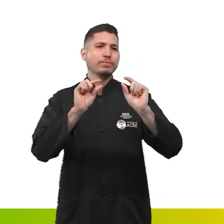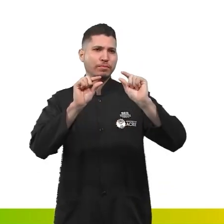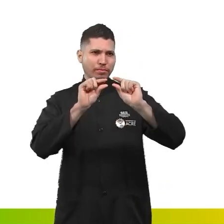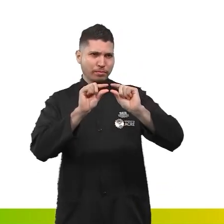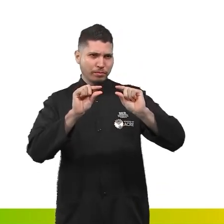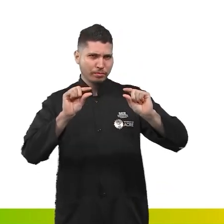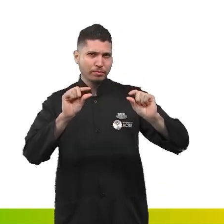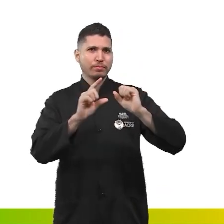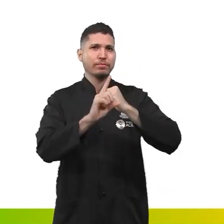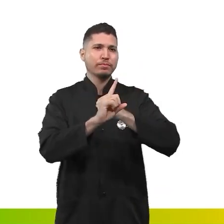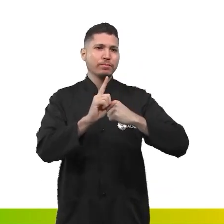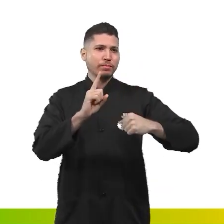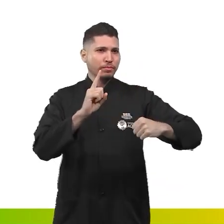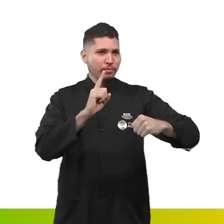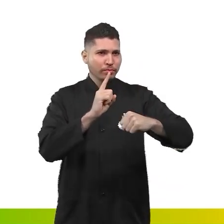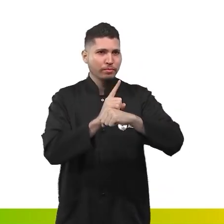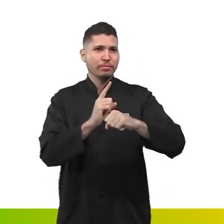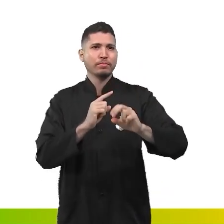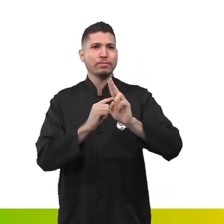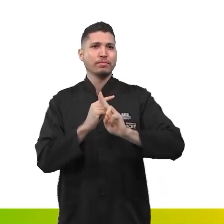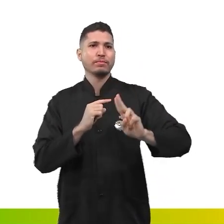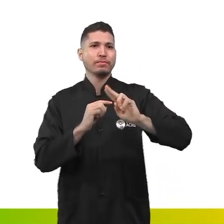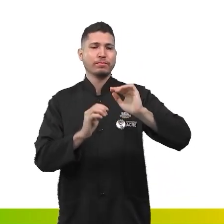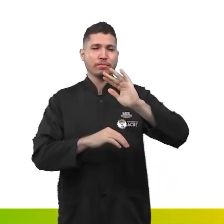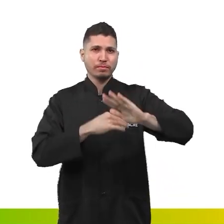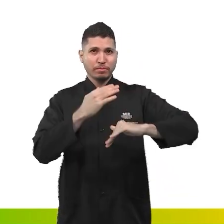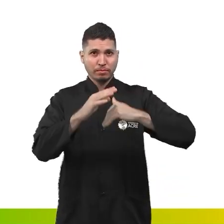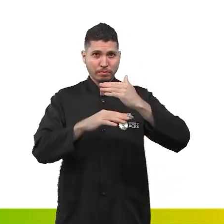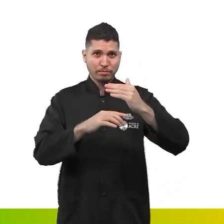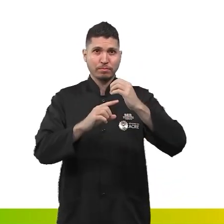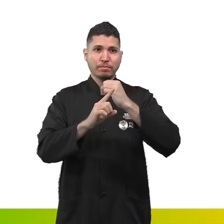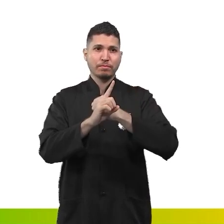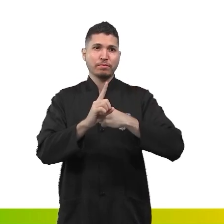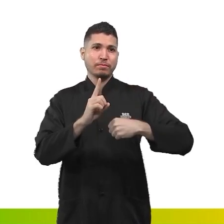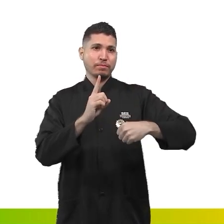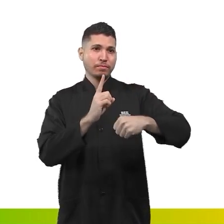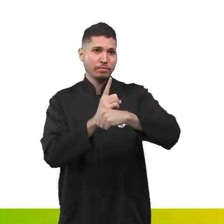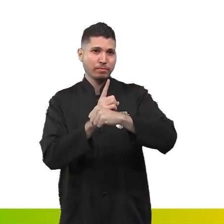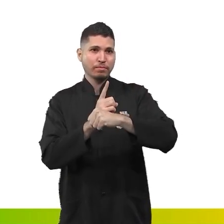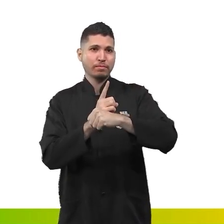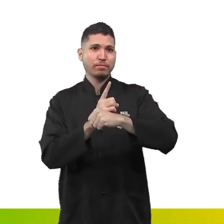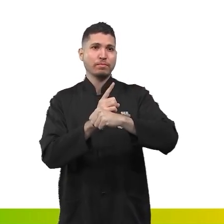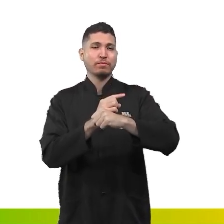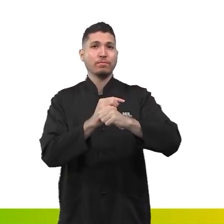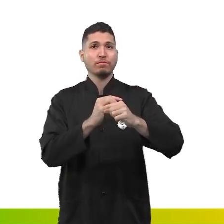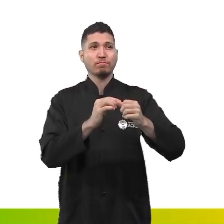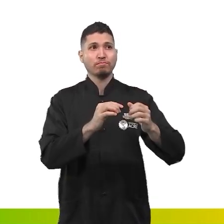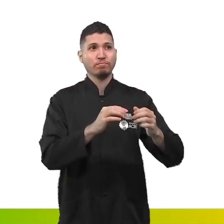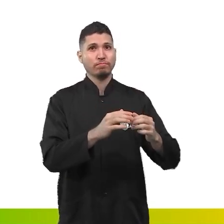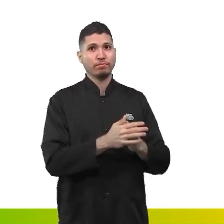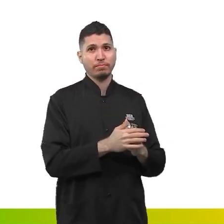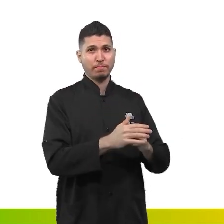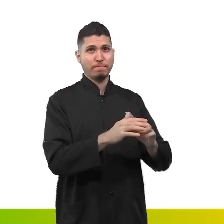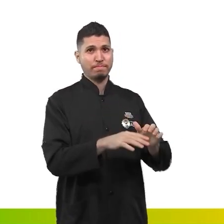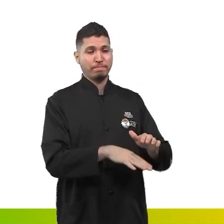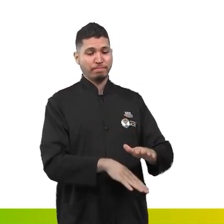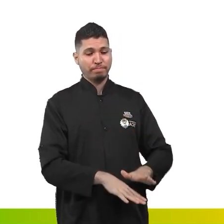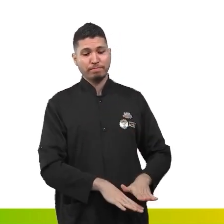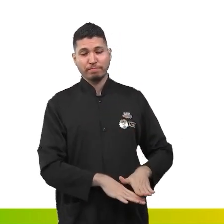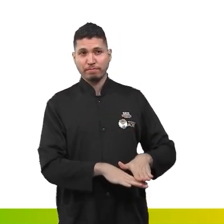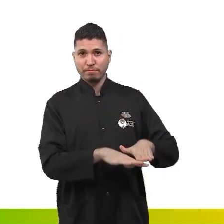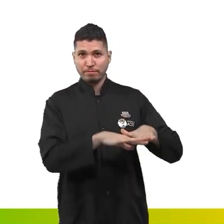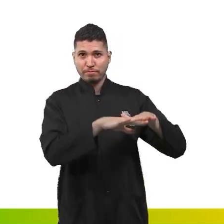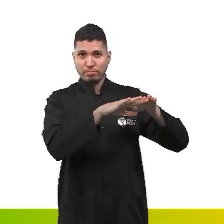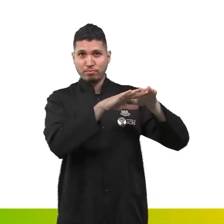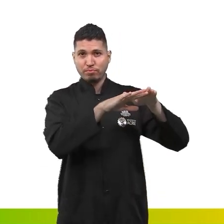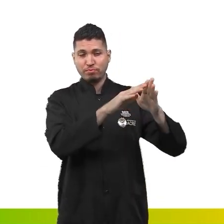comando. A sociedade se utiliza dos processos de socialização ao longo da vida do indivíduo